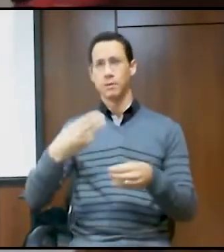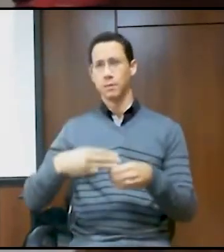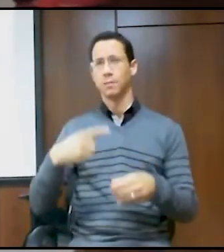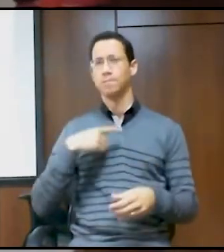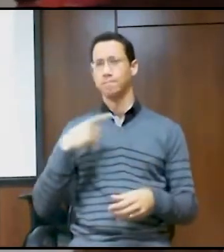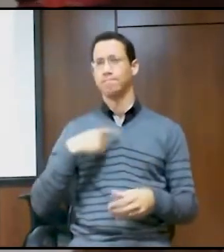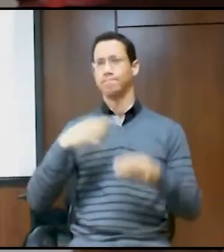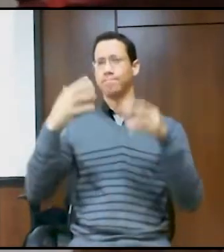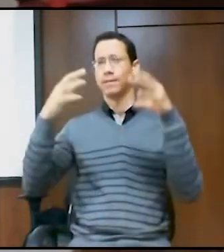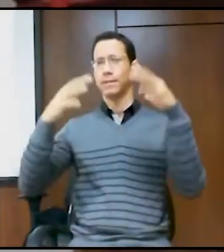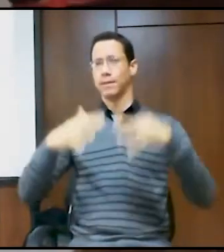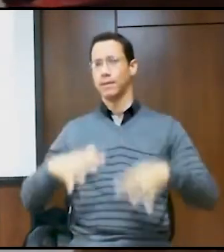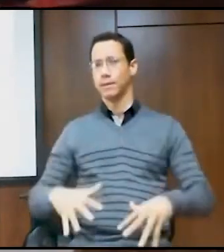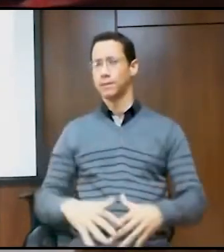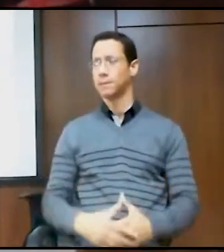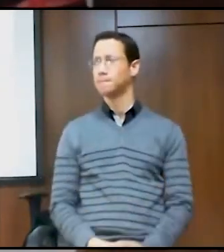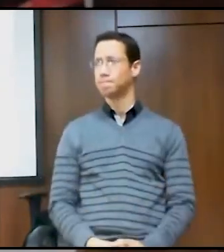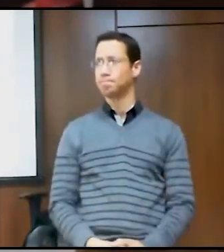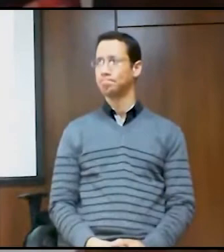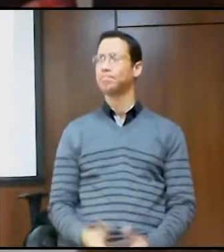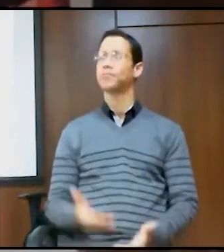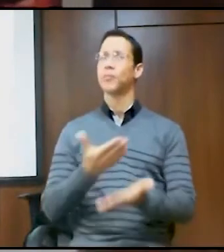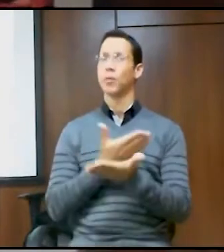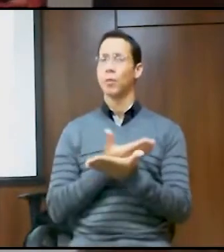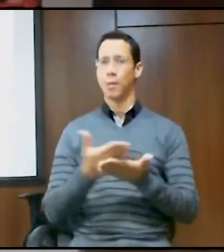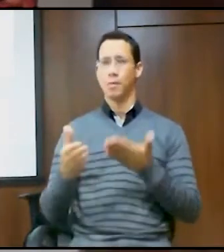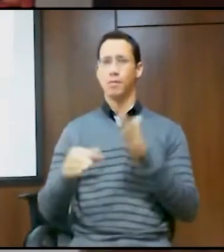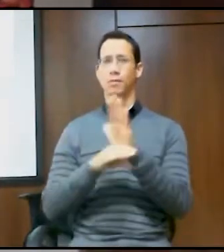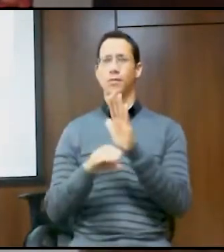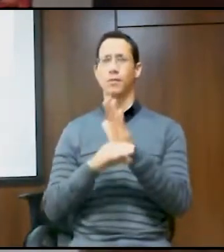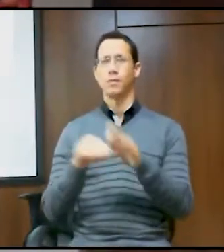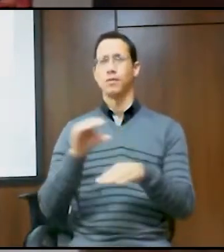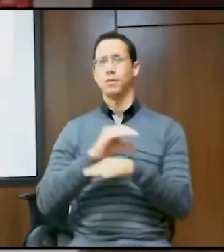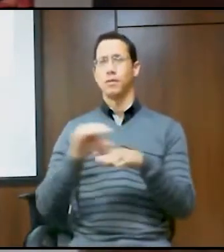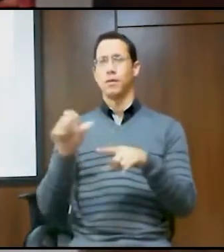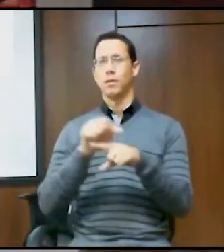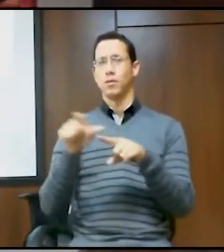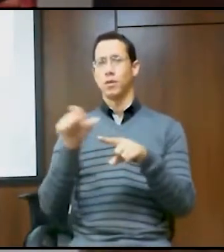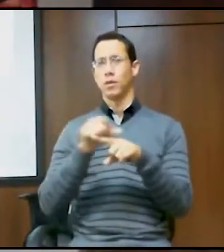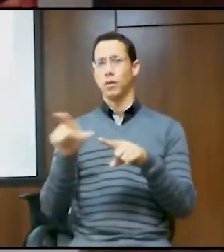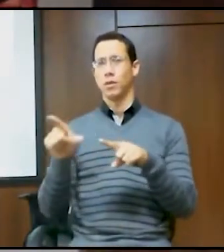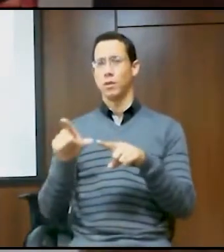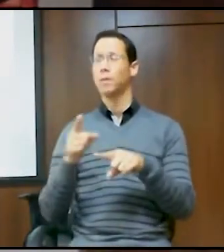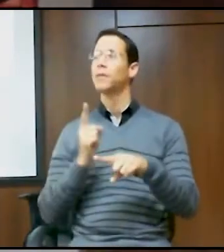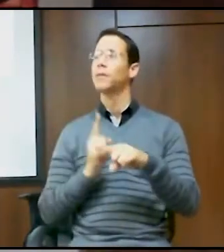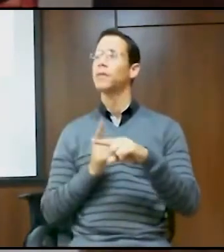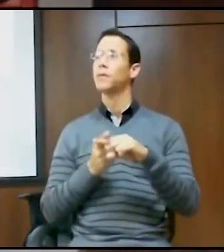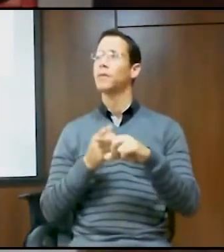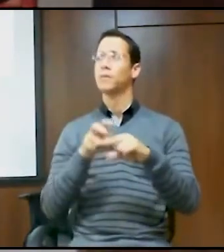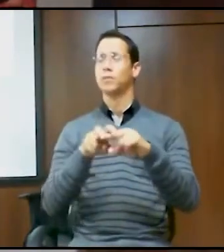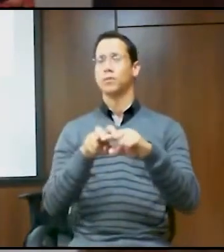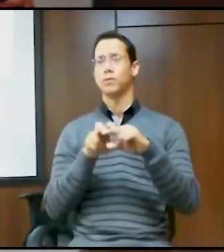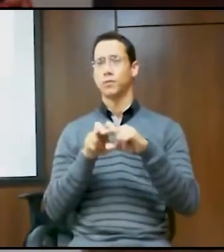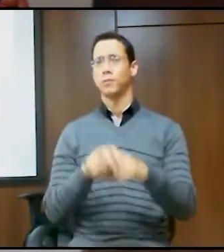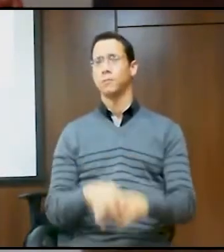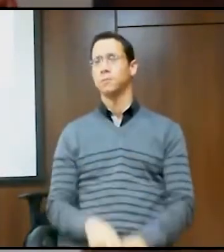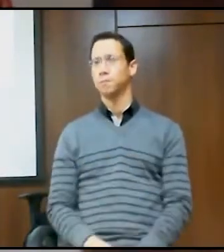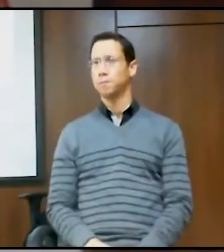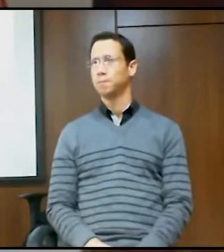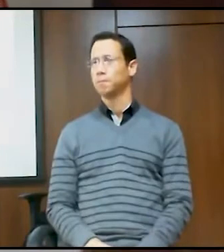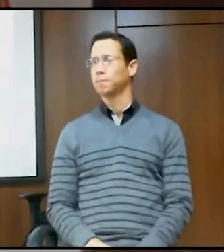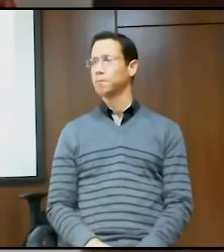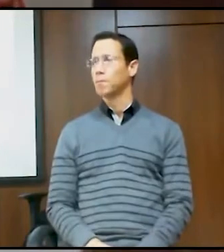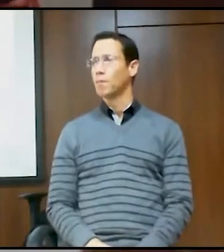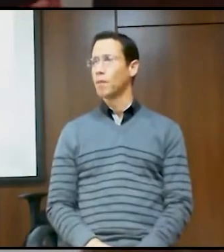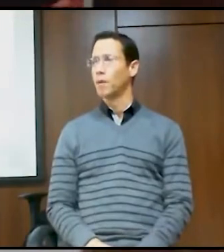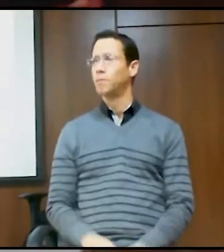crise, começam a ter auxílio aluguel, cada vez mais. Isso tem um motivo, né? E daí que a gente